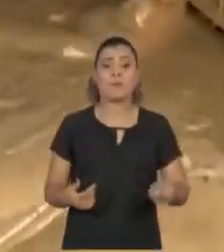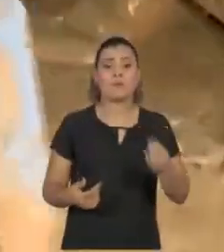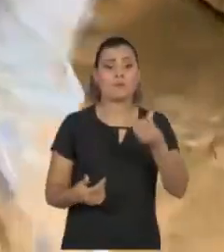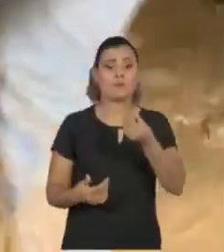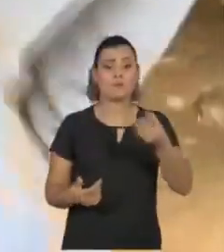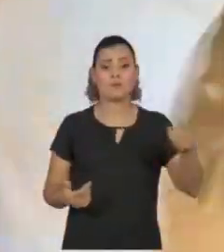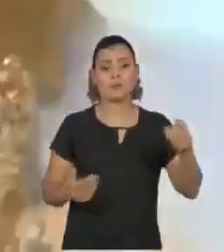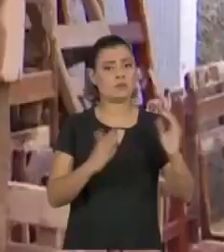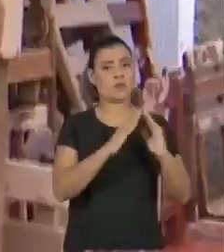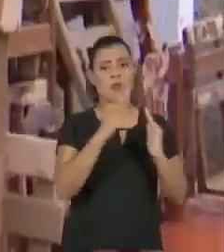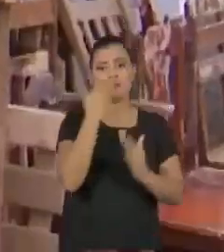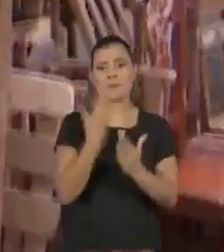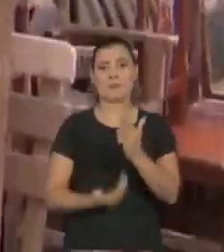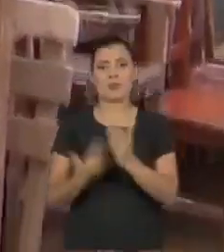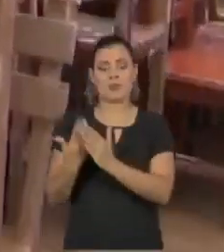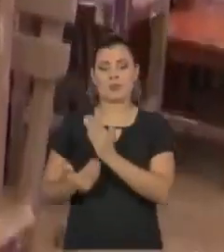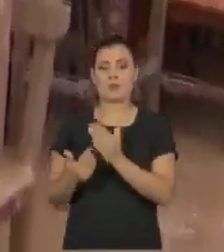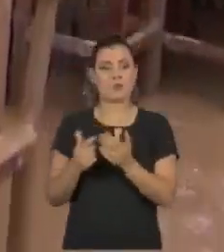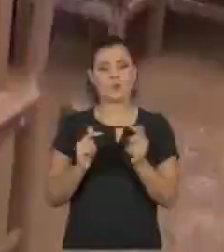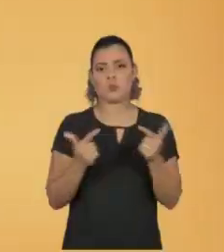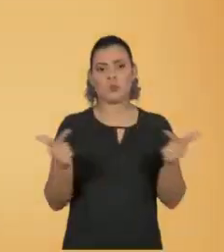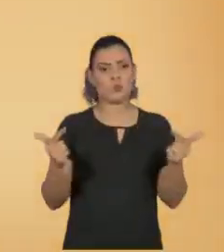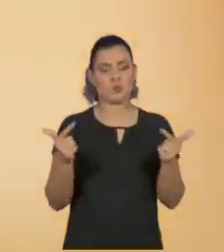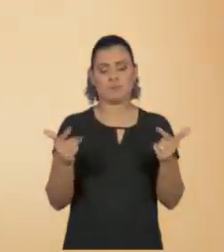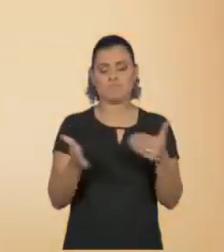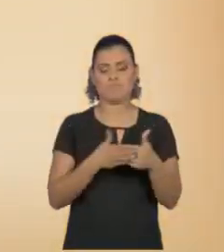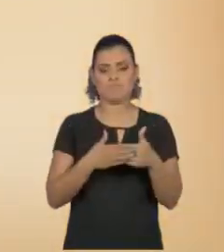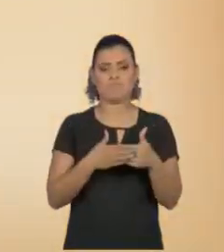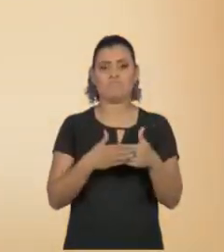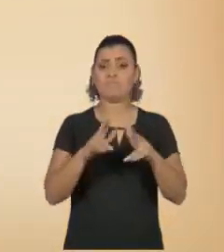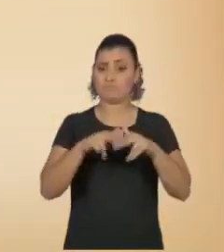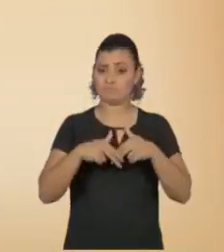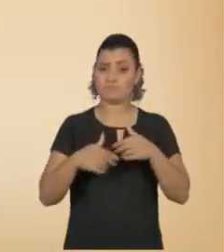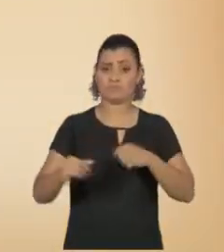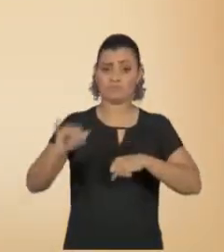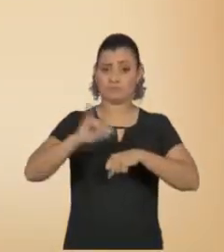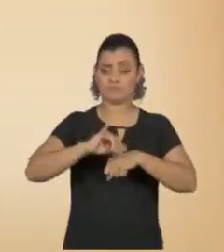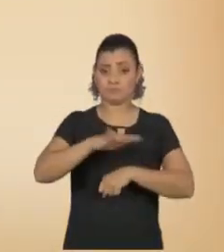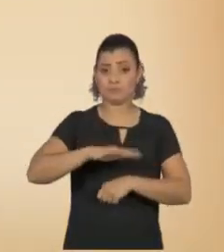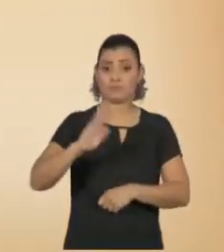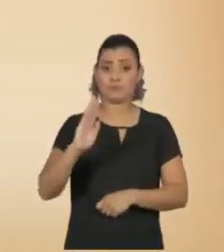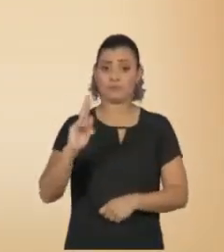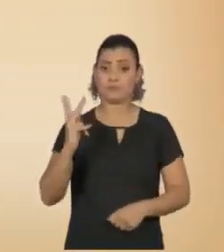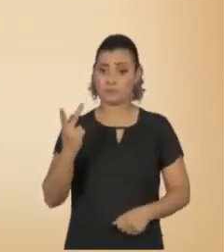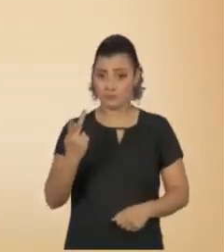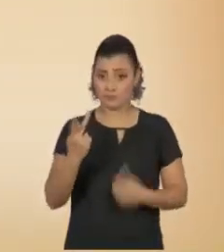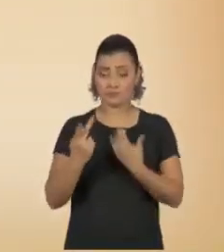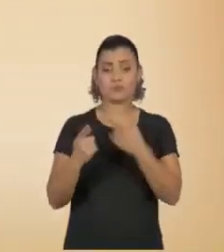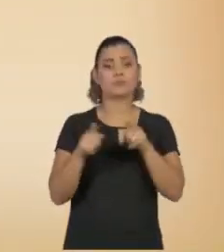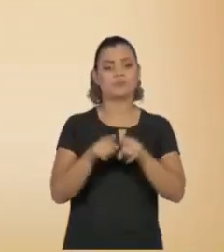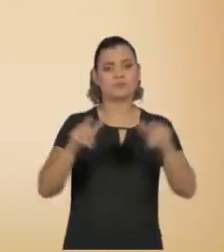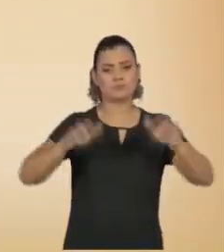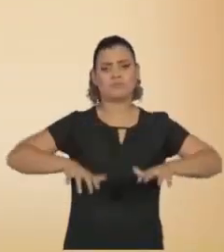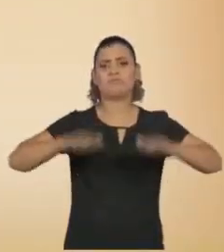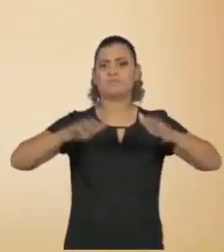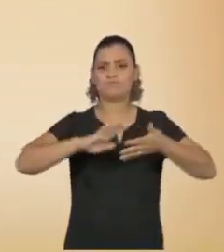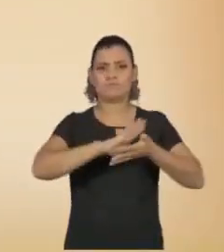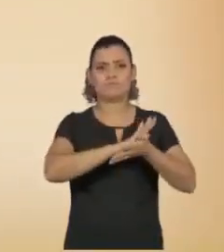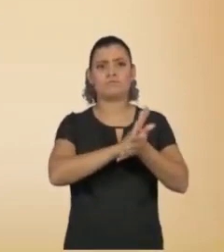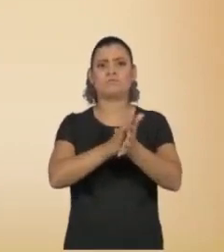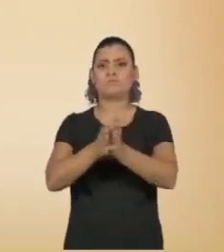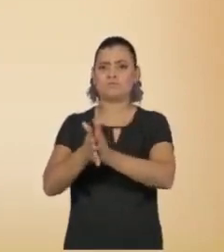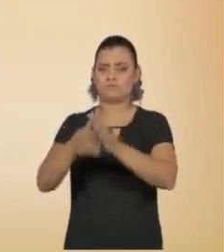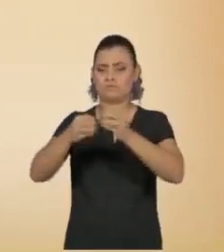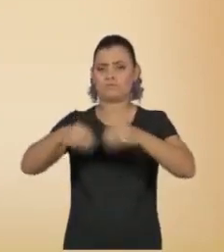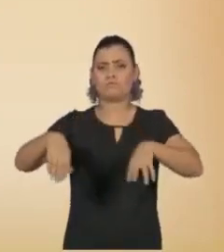estão desabrigadas ou desalojadas. Na região metropolitana de Belo Horizonte, as chuvas também causaram